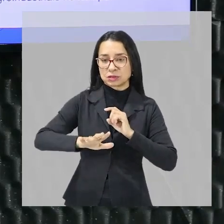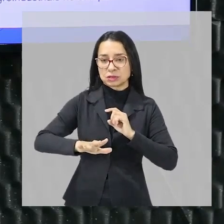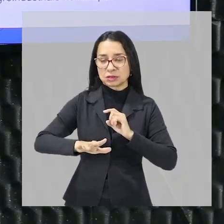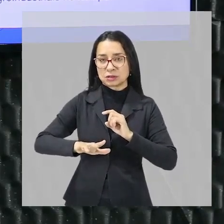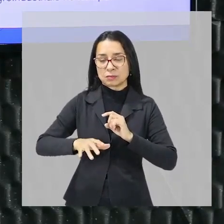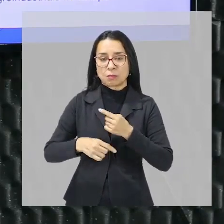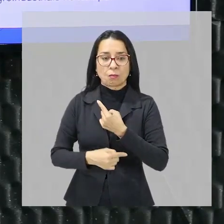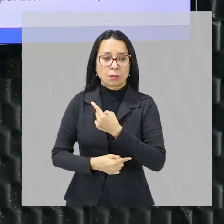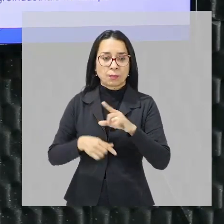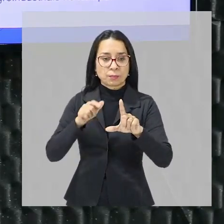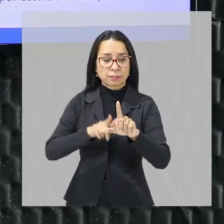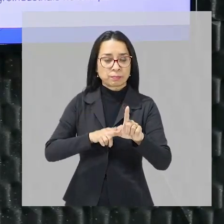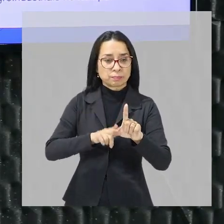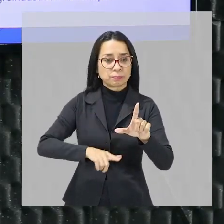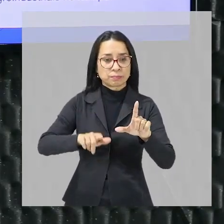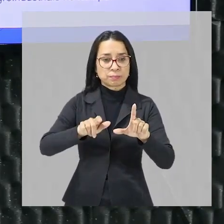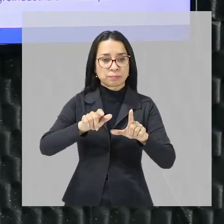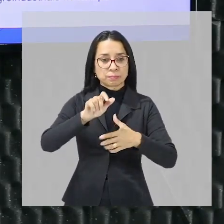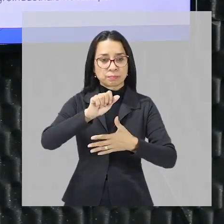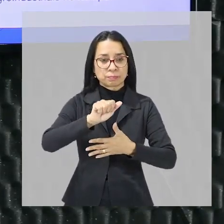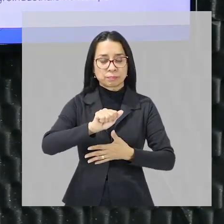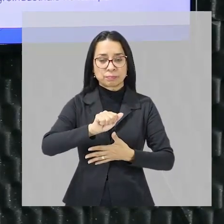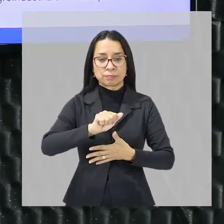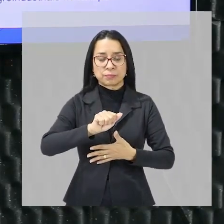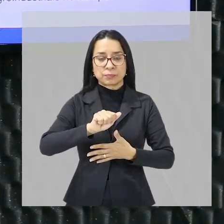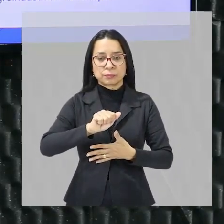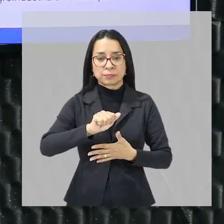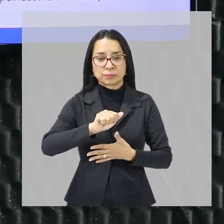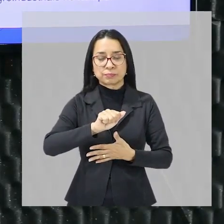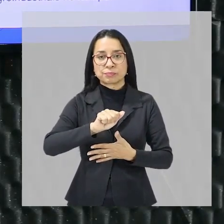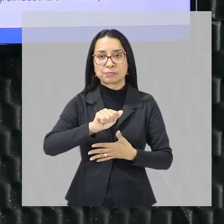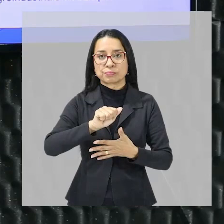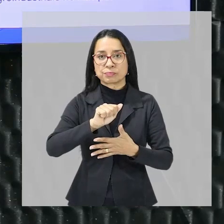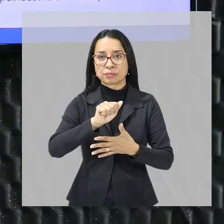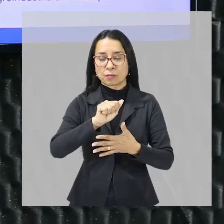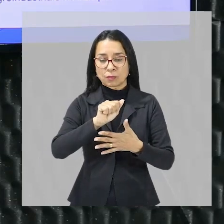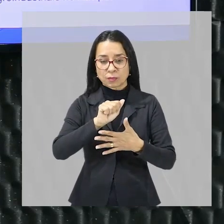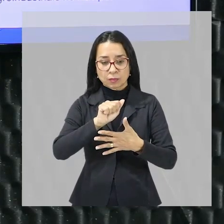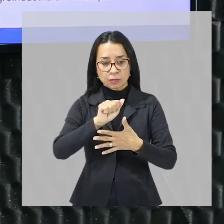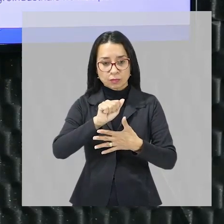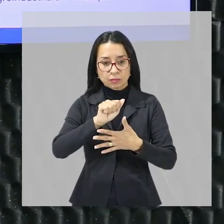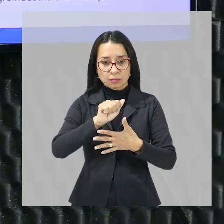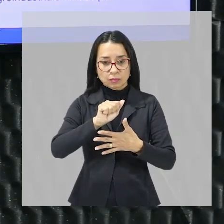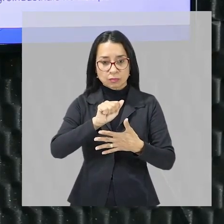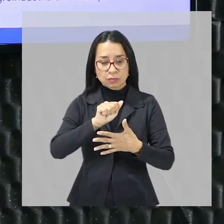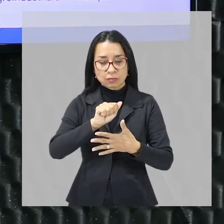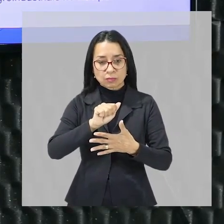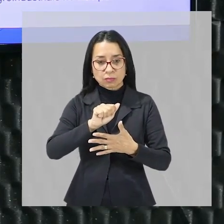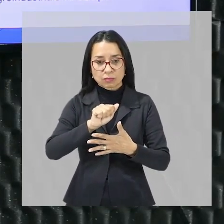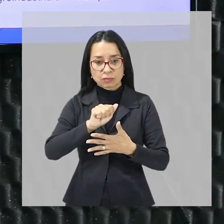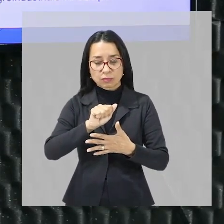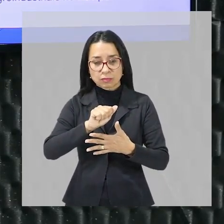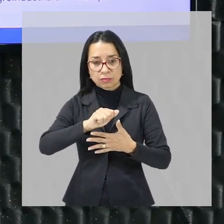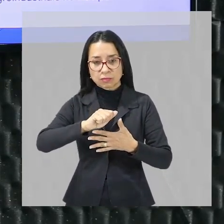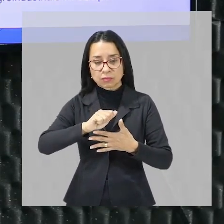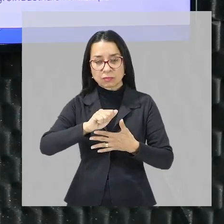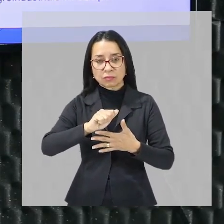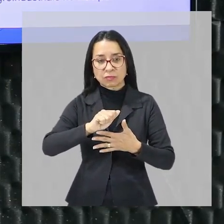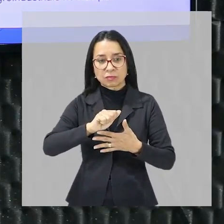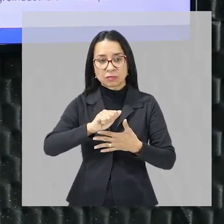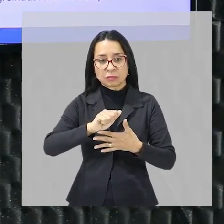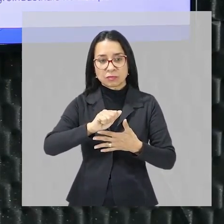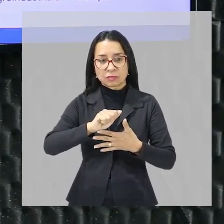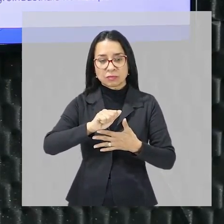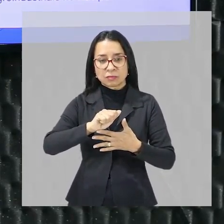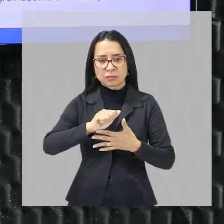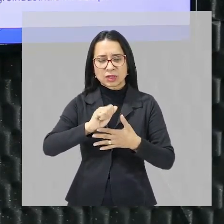propriedade? Letra A. Reverter o processo de privatização fundiária. É